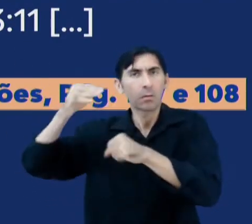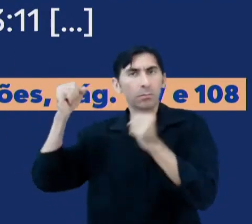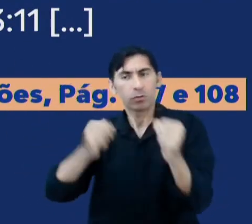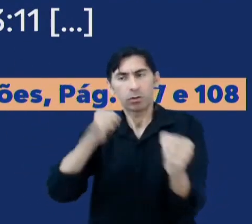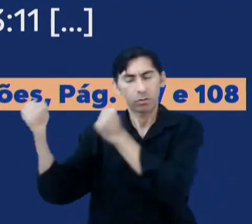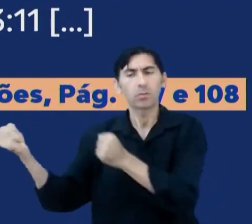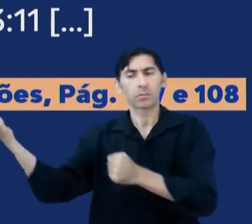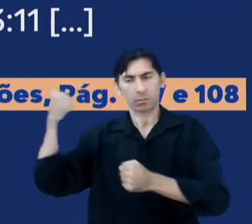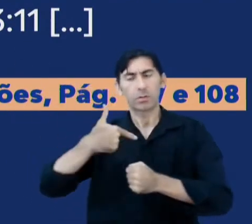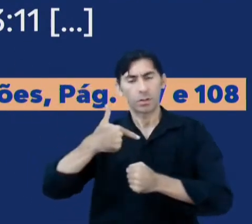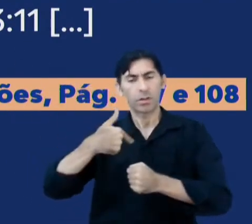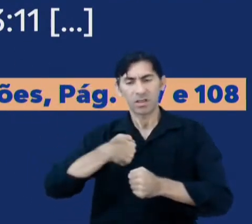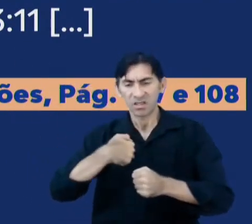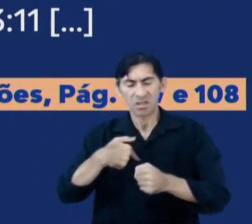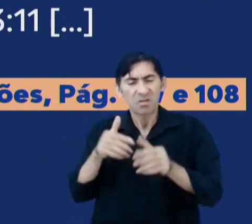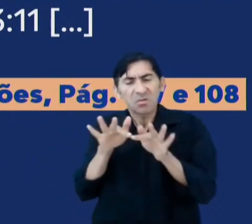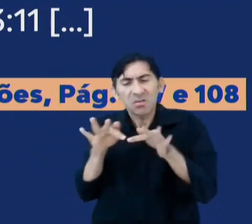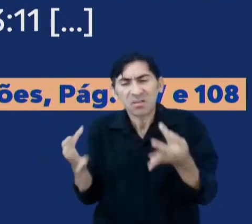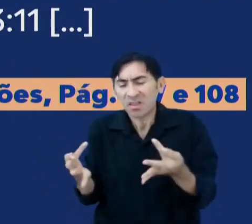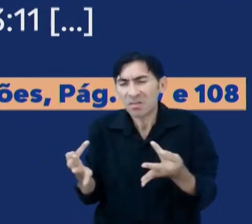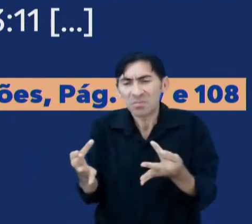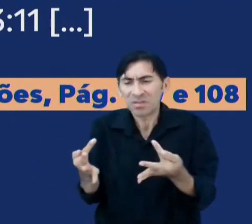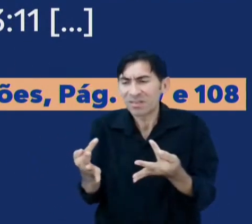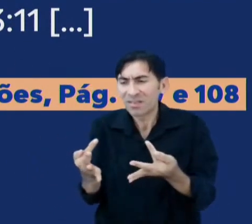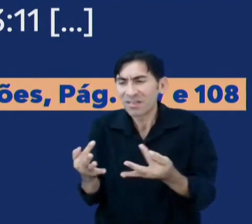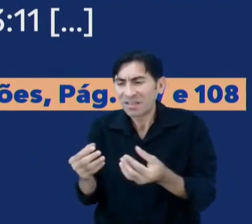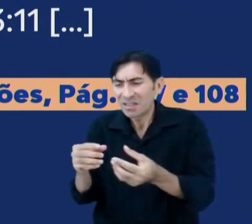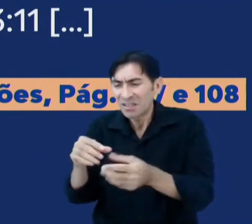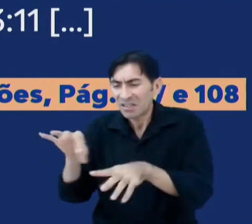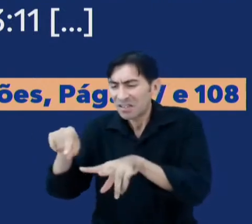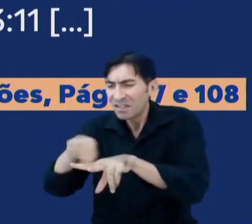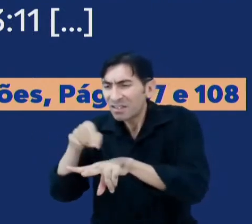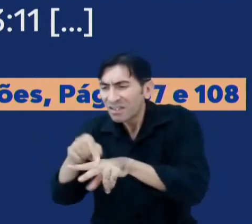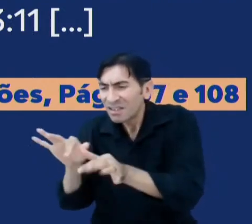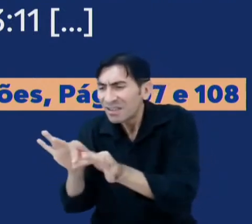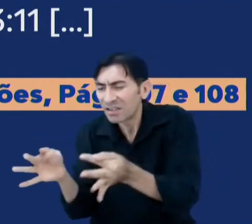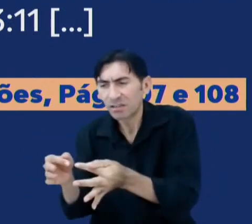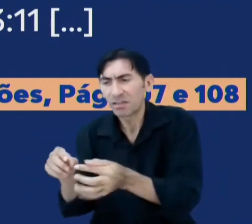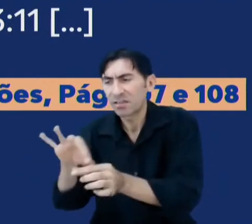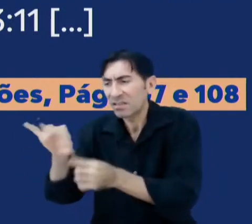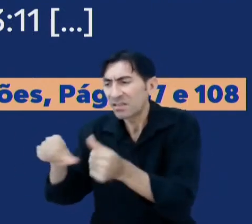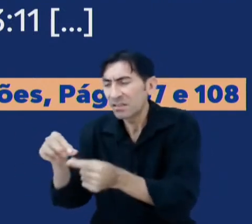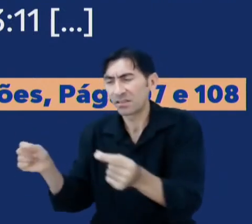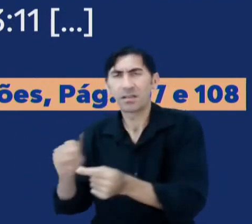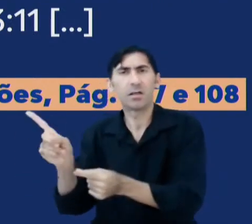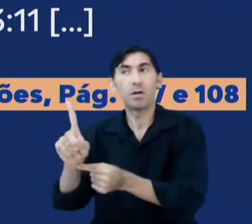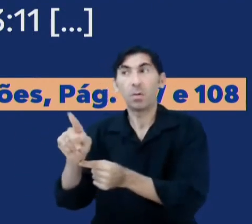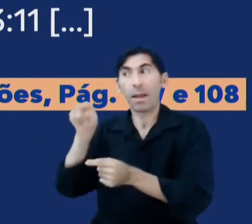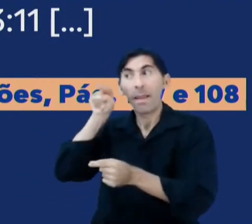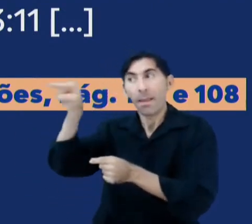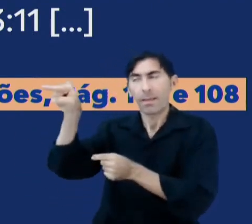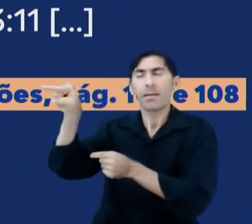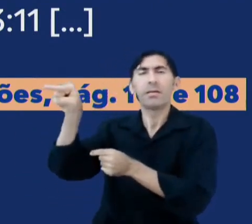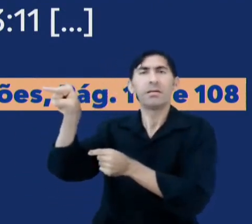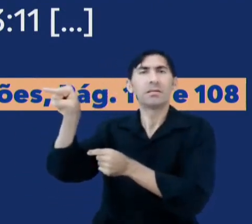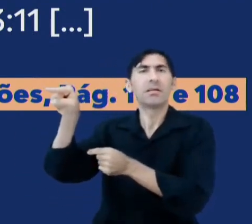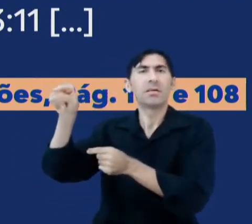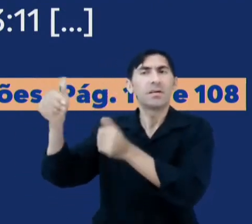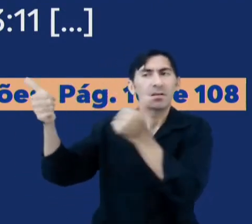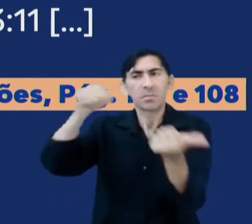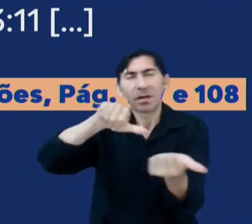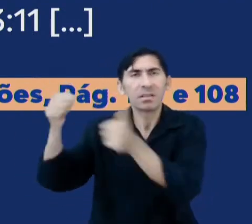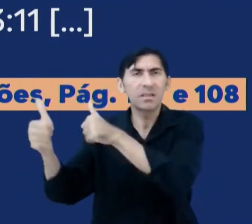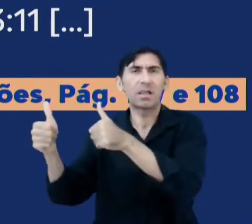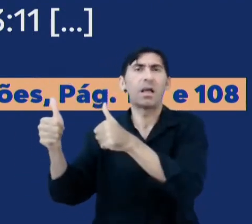alparcas não sou digno de levar. Ele vos batizará com Espírito Santo e com fogo. Vamos observar bem essa